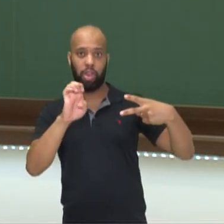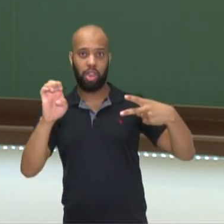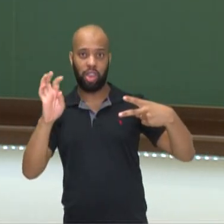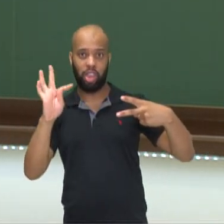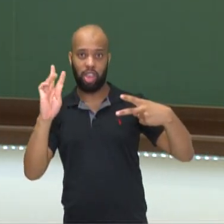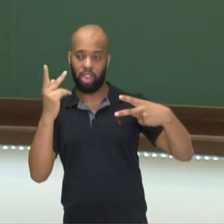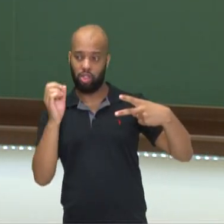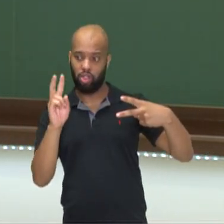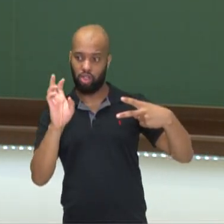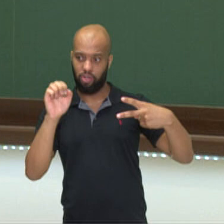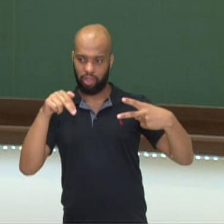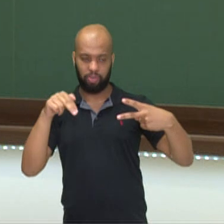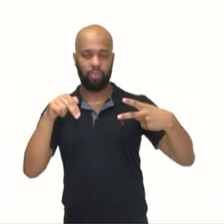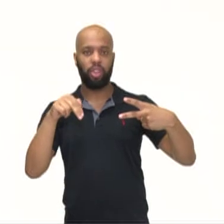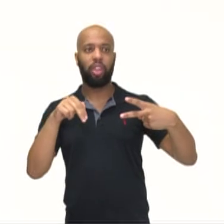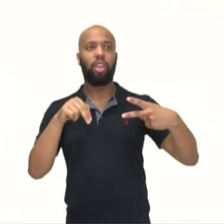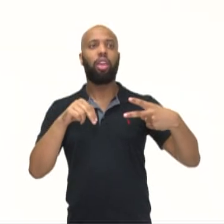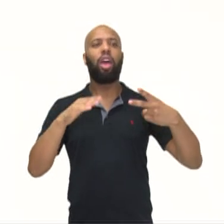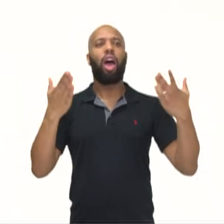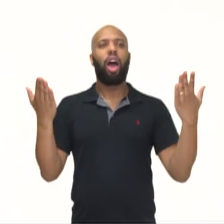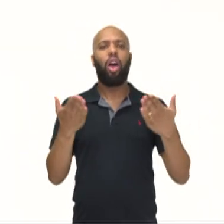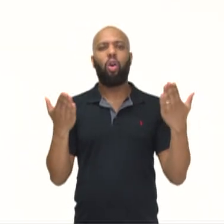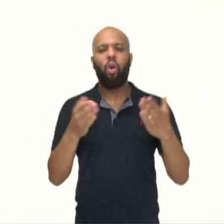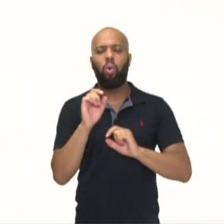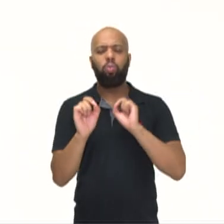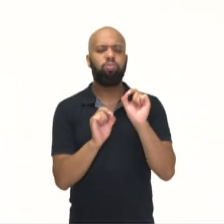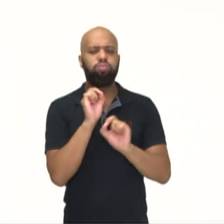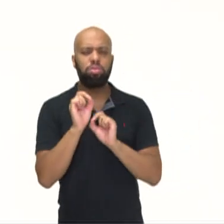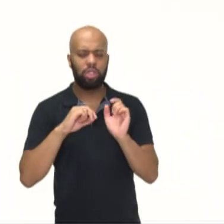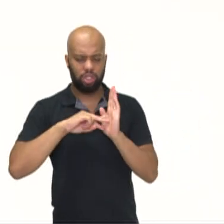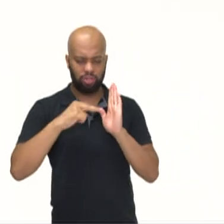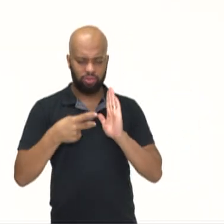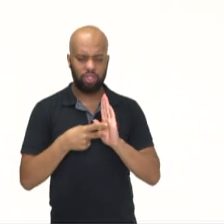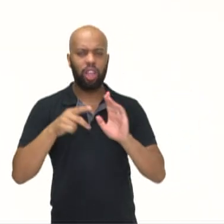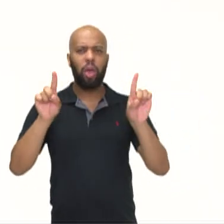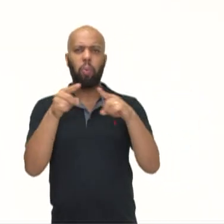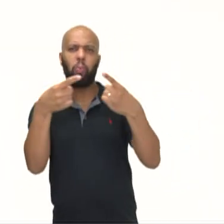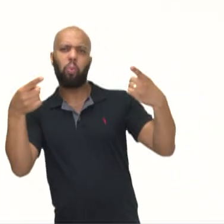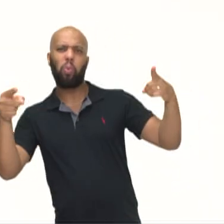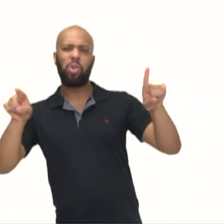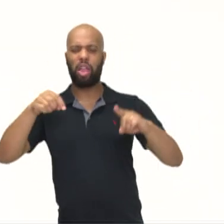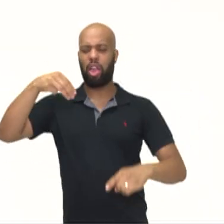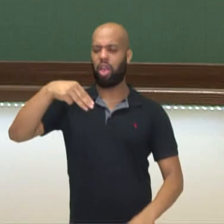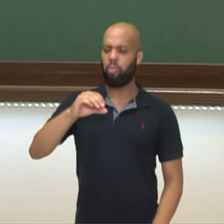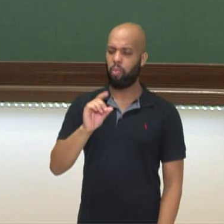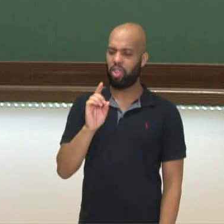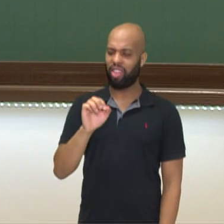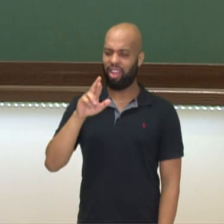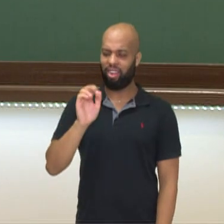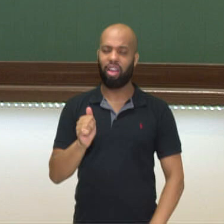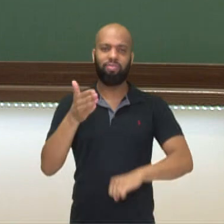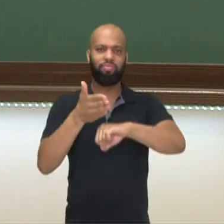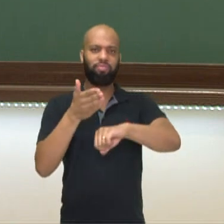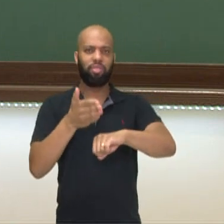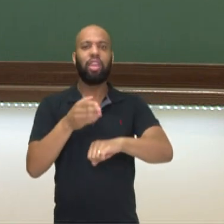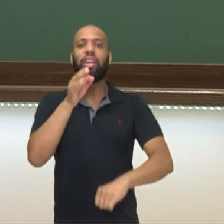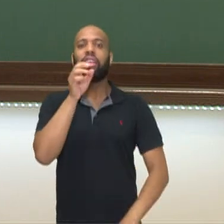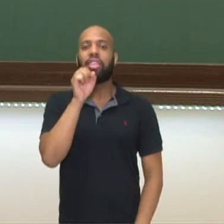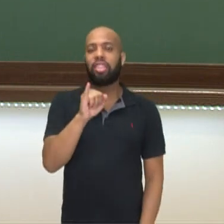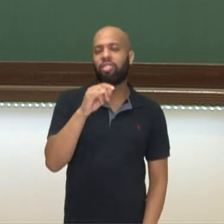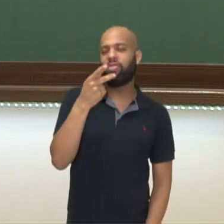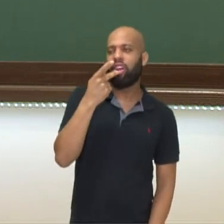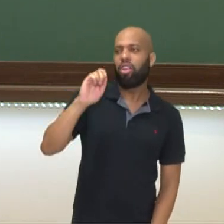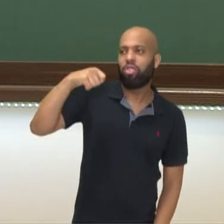escutaram a música dele. Quando falamos de música moderna, o que vem à cabeça de vocês? Eu acredito que quando você fala